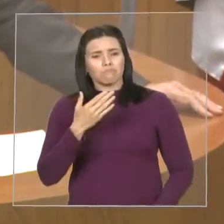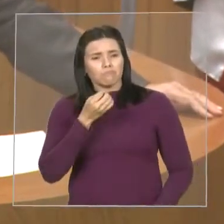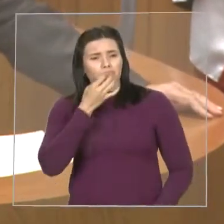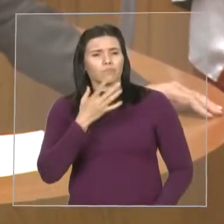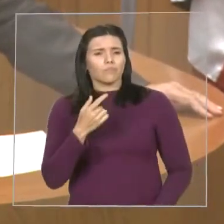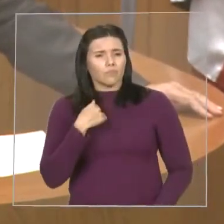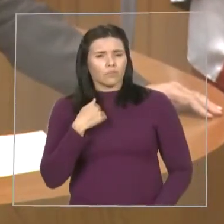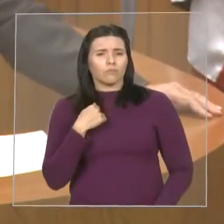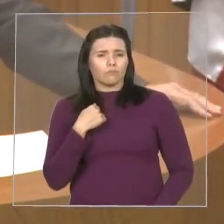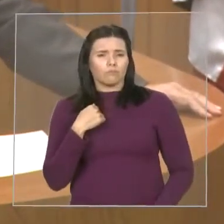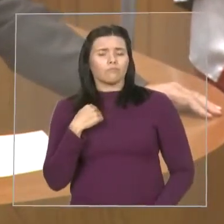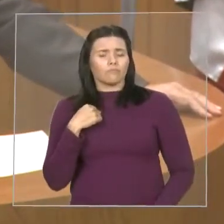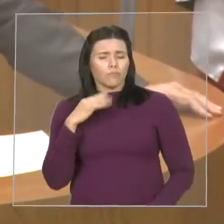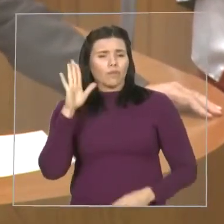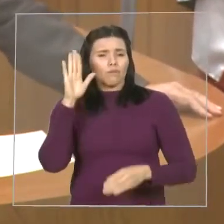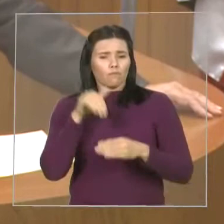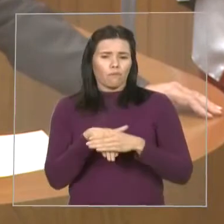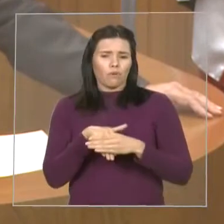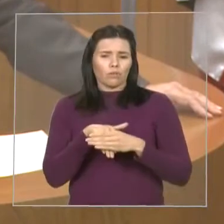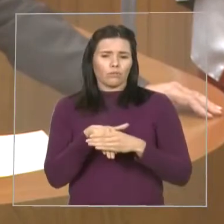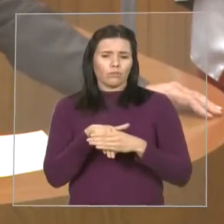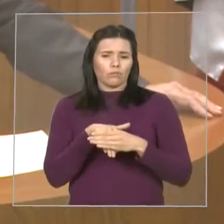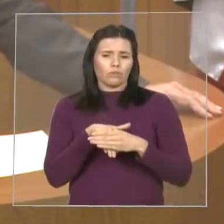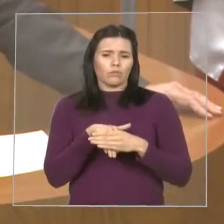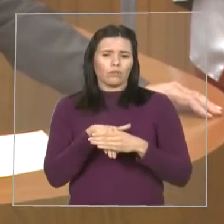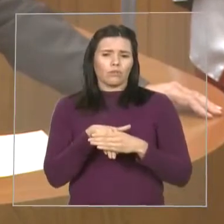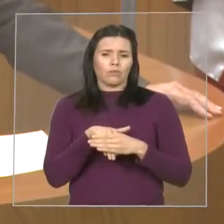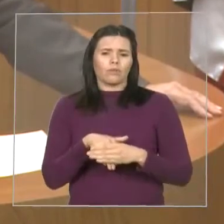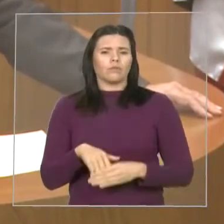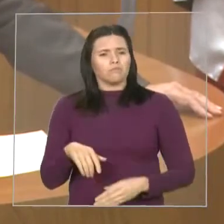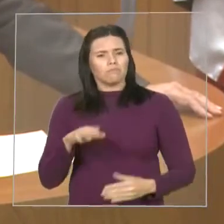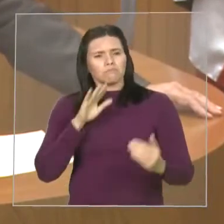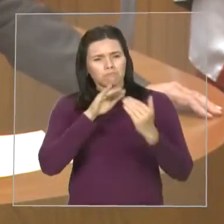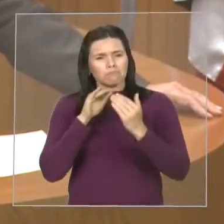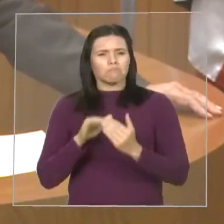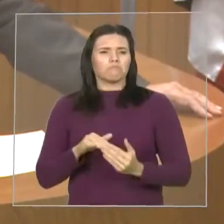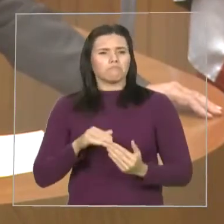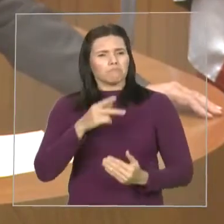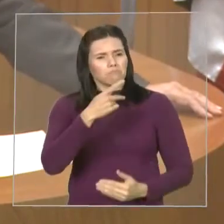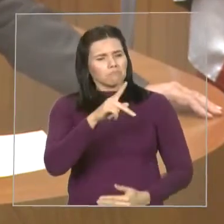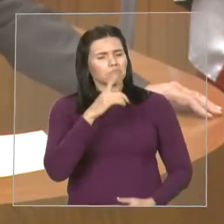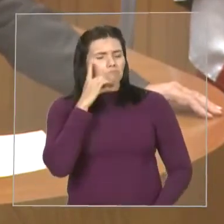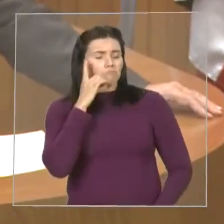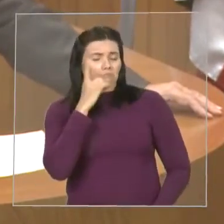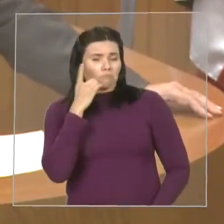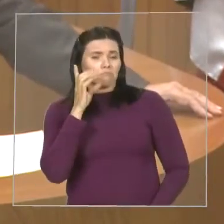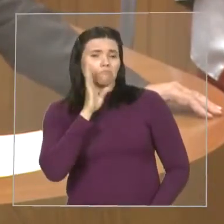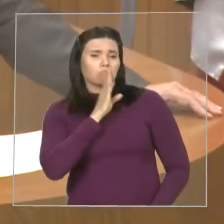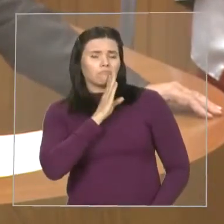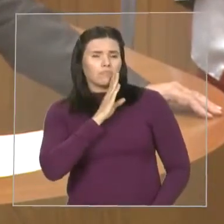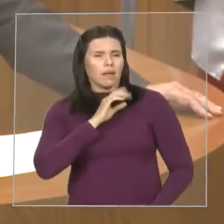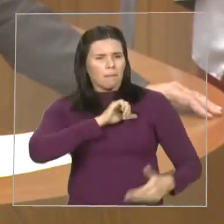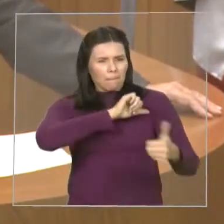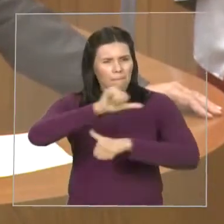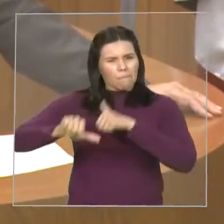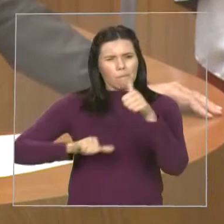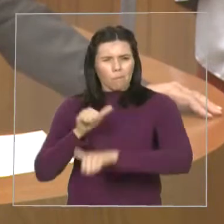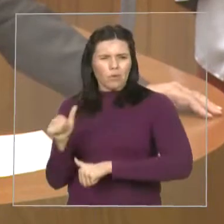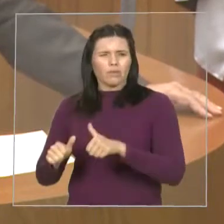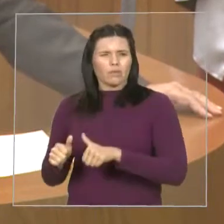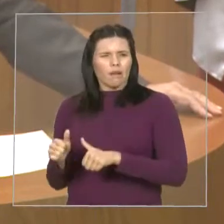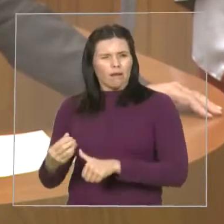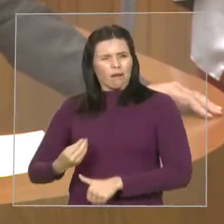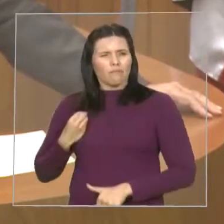matéria. Vai mudar a vida da população do Maranhão? Não. Mas vai homenagear uma